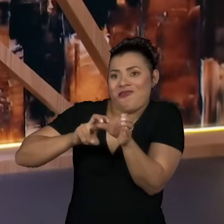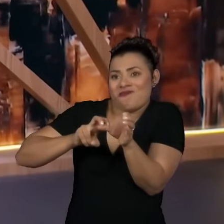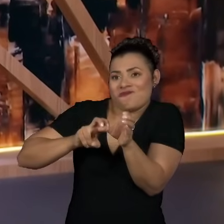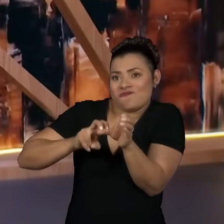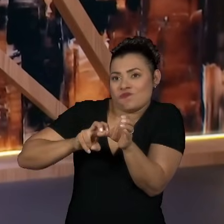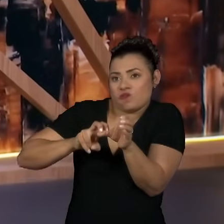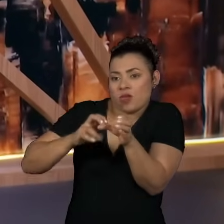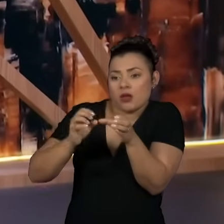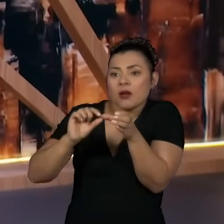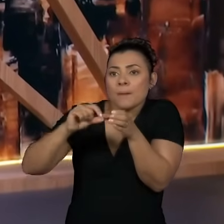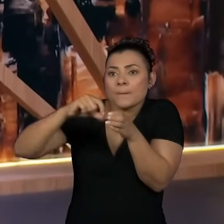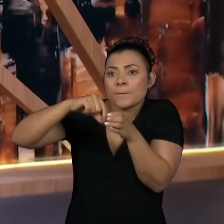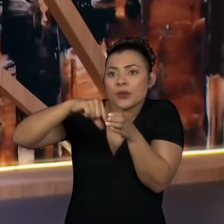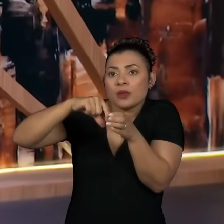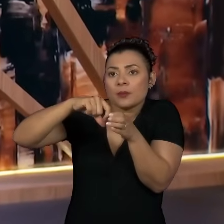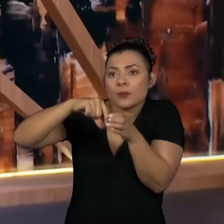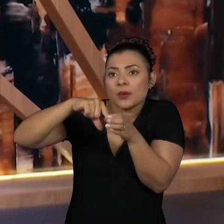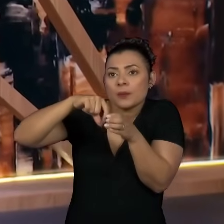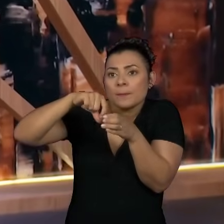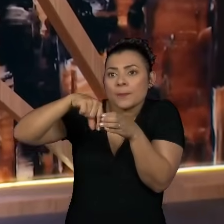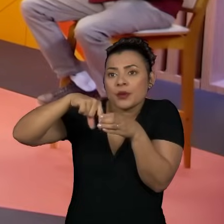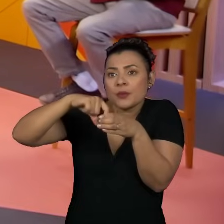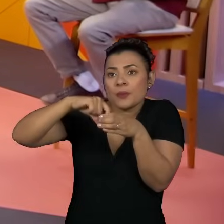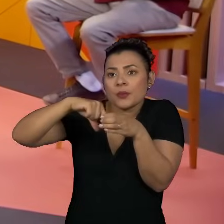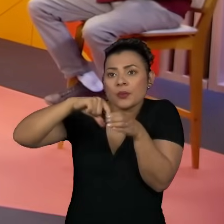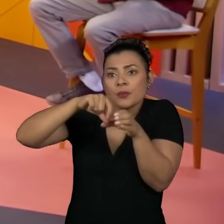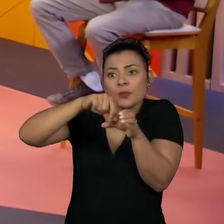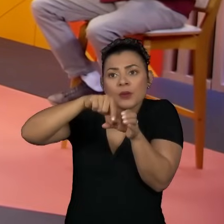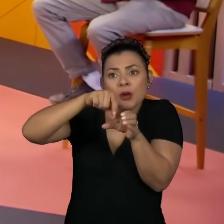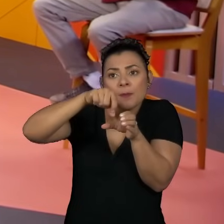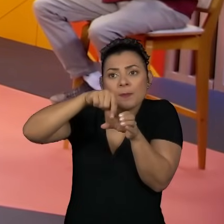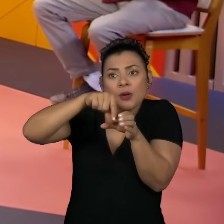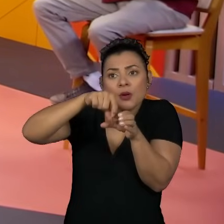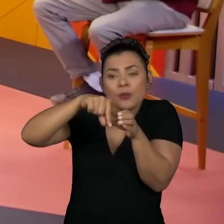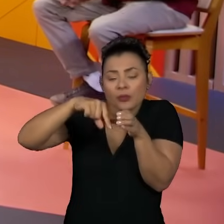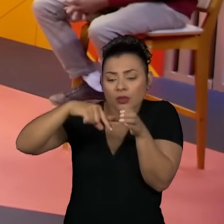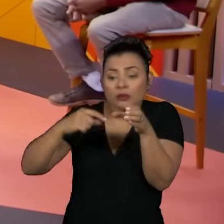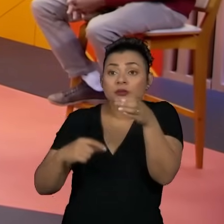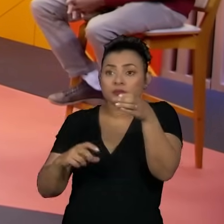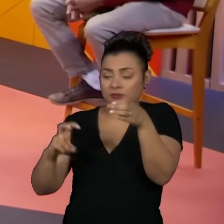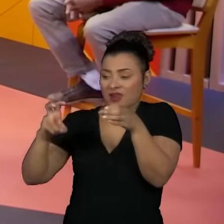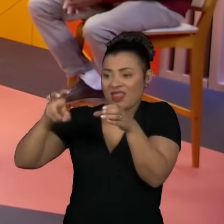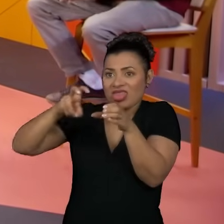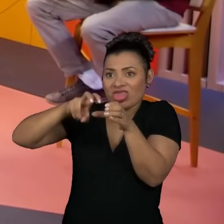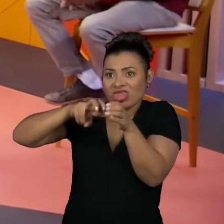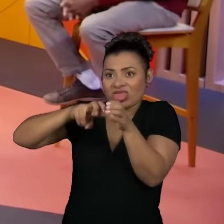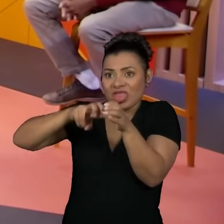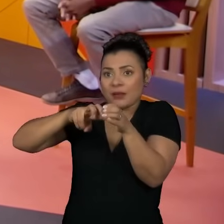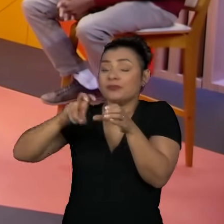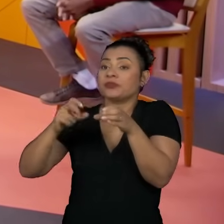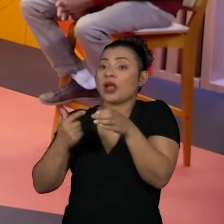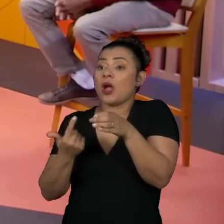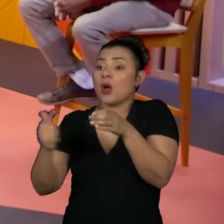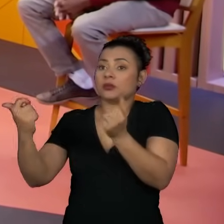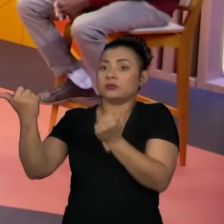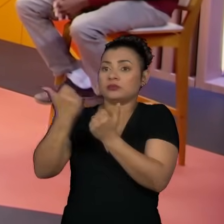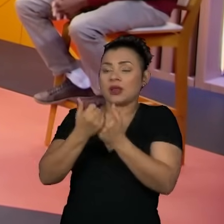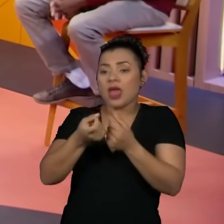pressão. Olha então, só. a gente vê a importância do estudo, né, desses animais, a preservação deles. E hoje já não se utiliza mais, hoje já são